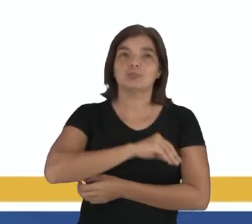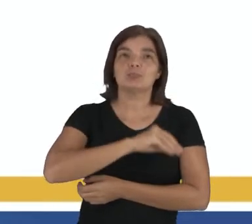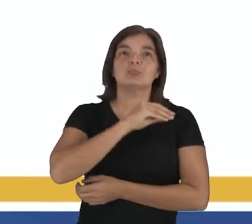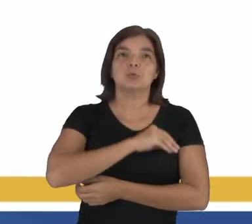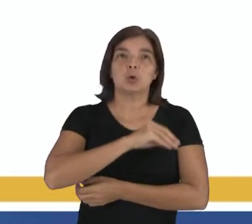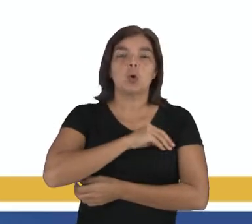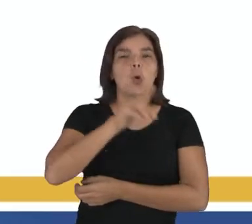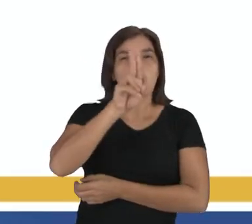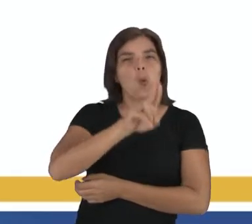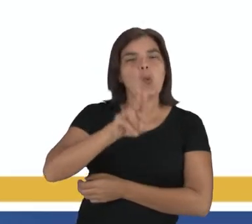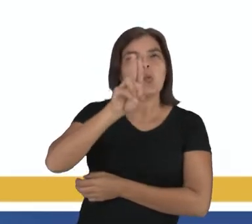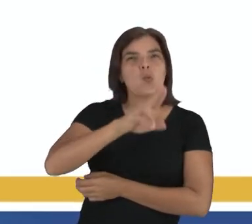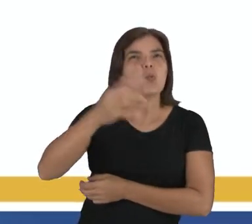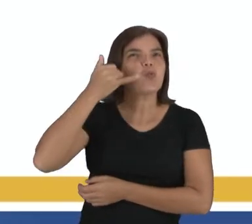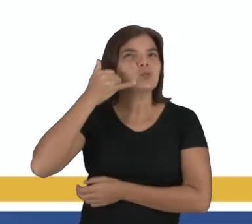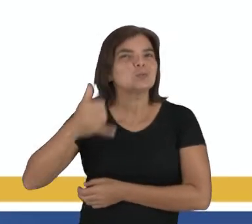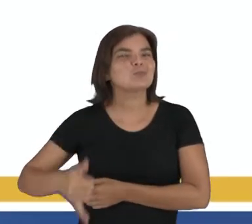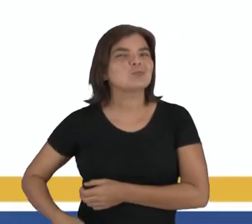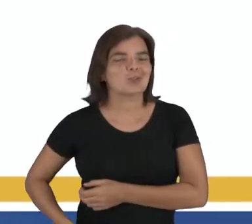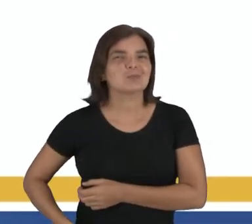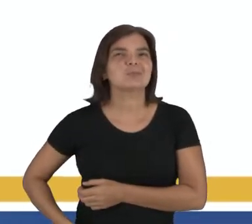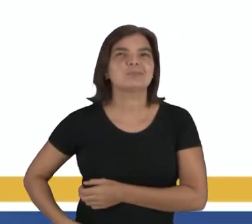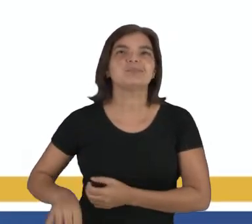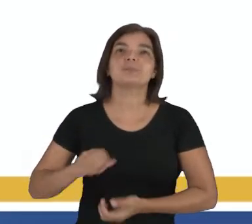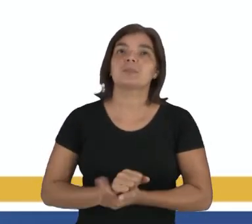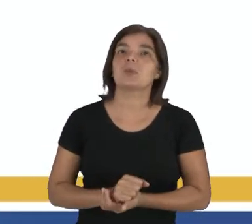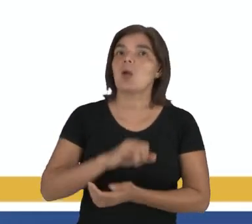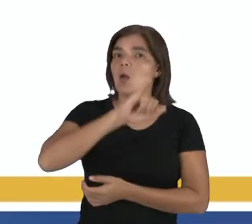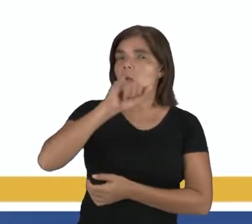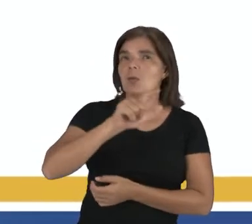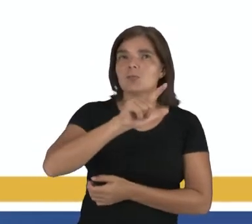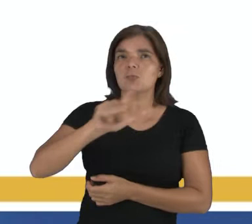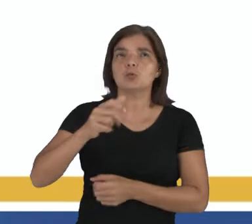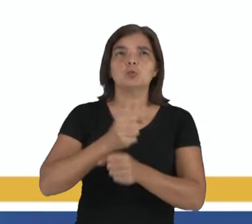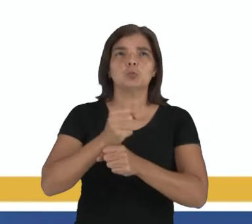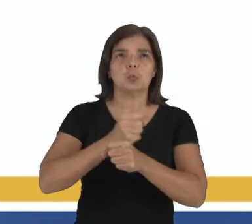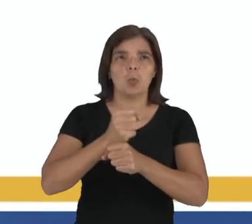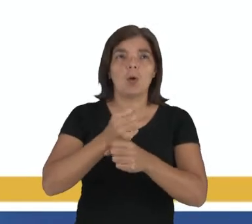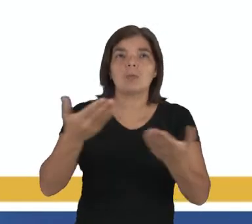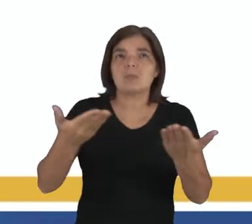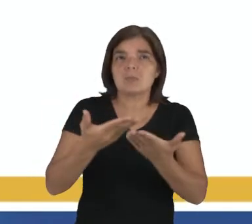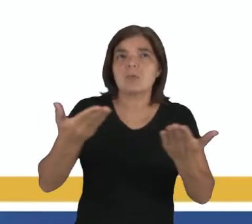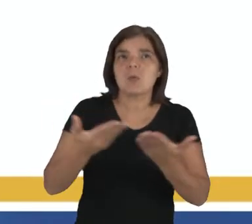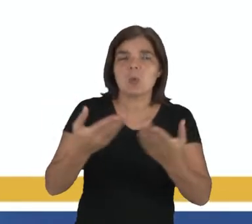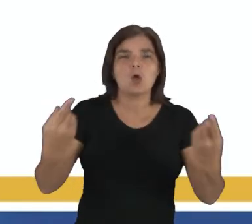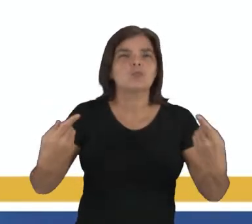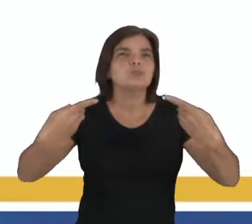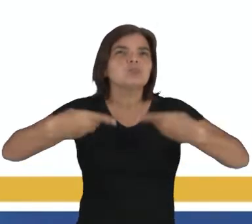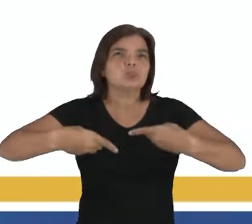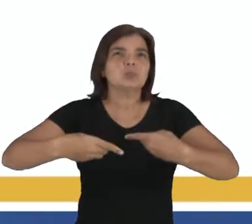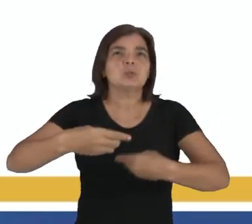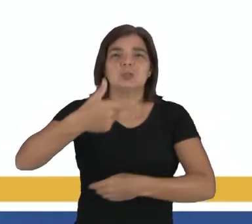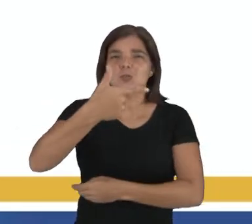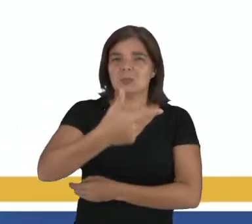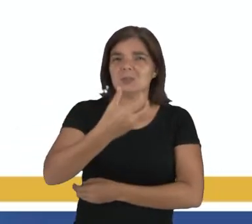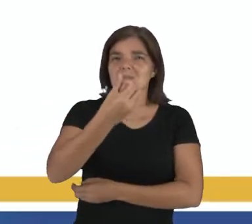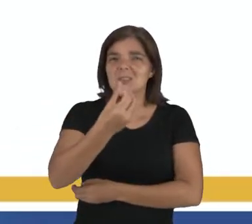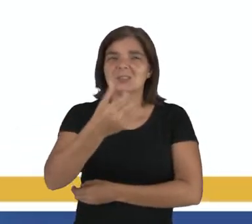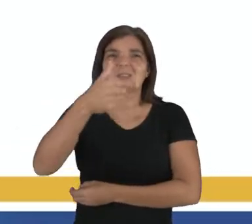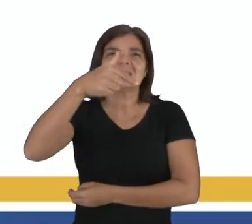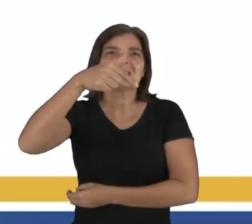7,3% de sua renda mensal com o uso do telefone móvel. Em julho deste ano, nosso país dispunha